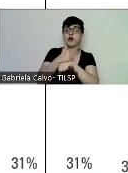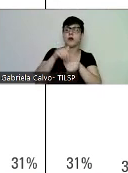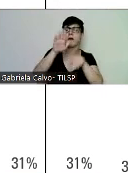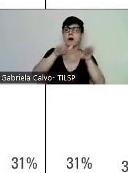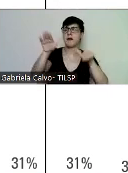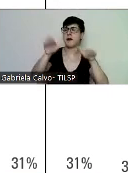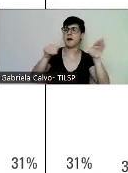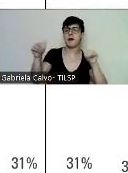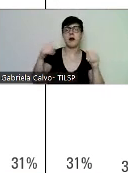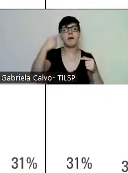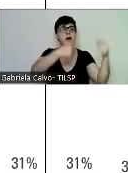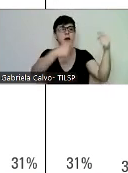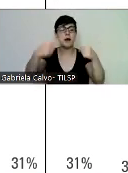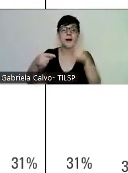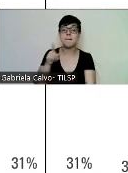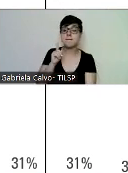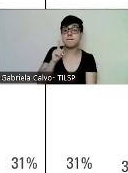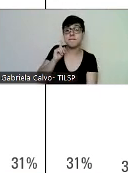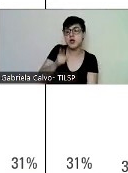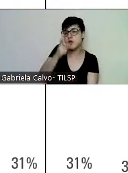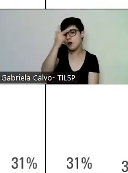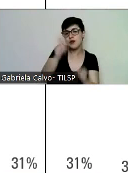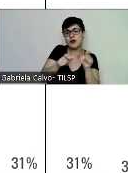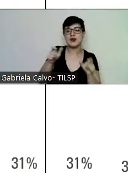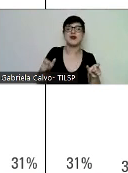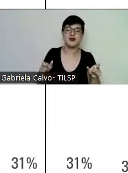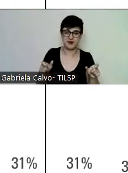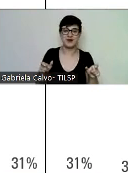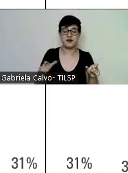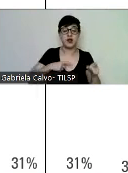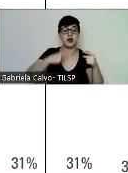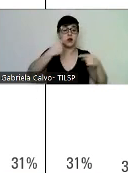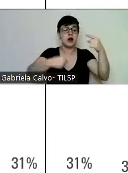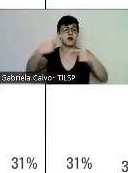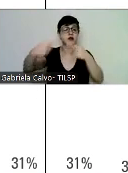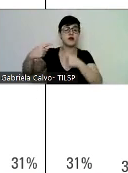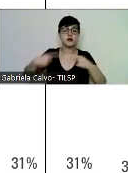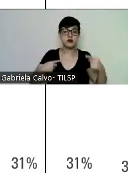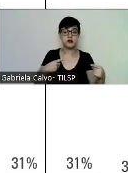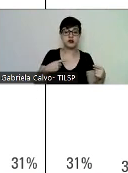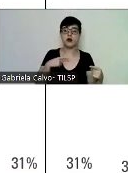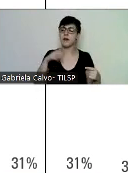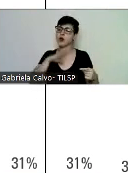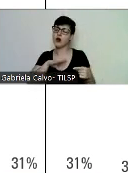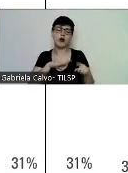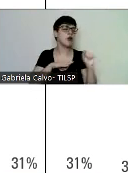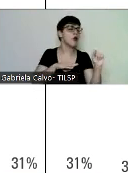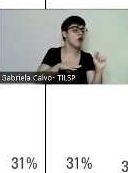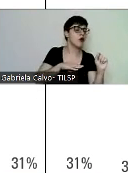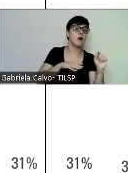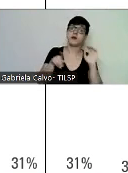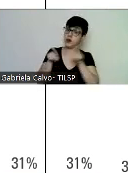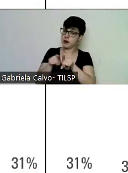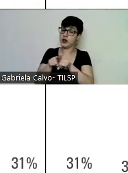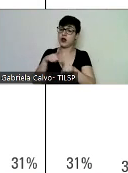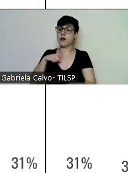nesse debate fazendo pesquisas em língua portuguesa se comunicando outros comitês de língua portuguesa como ir com Portugal mas